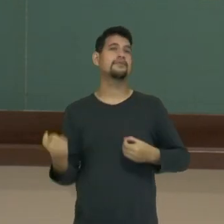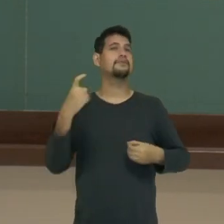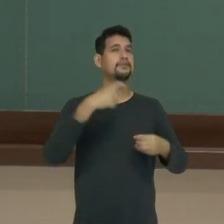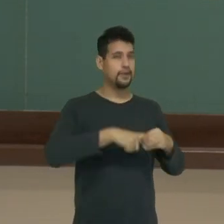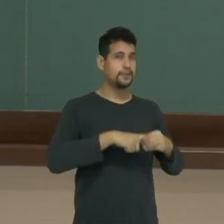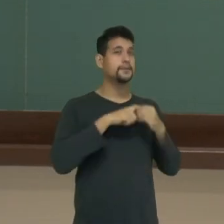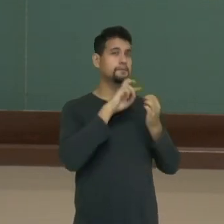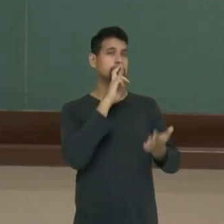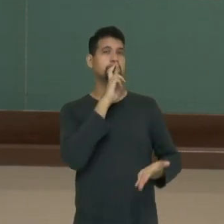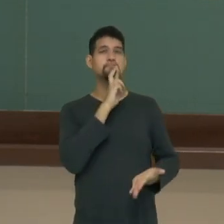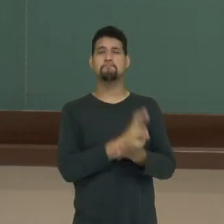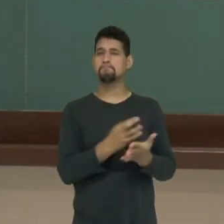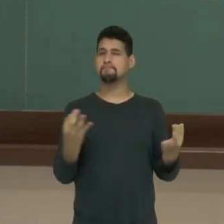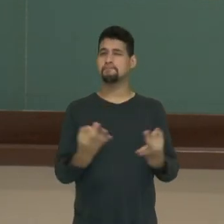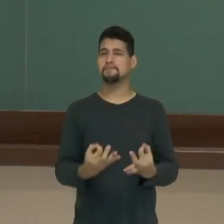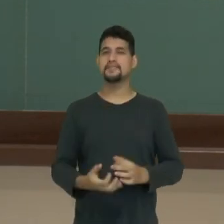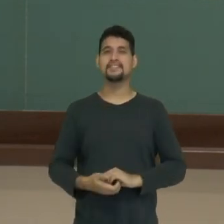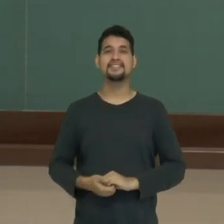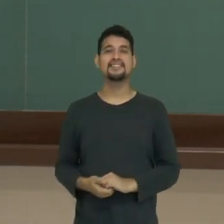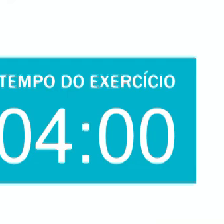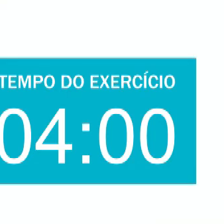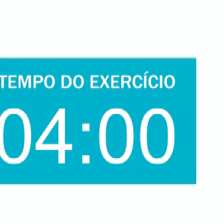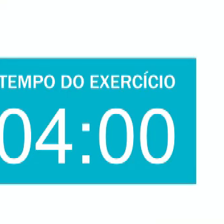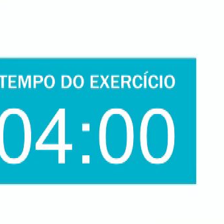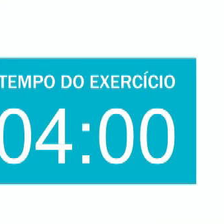retornamos com a resolução completa.